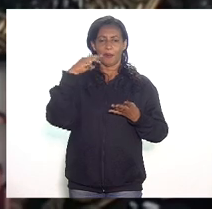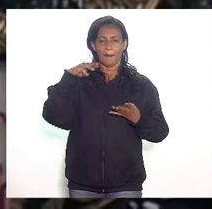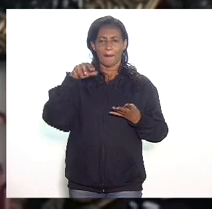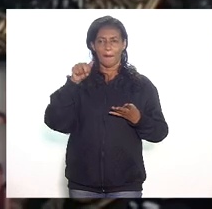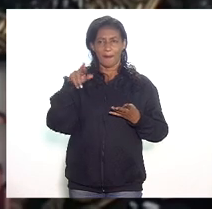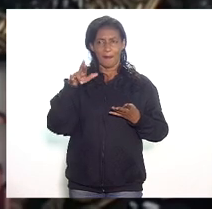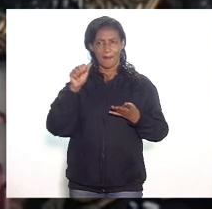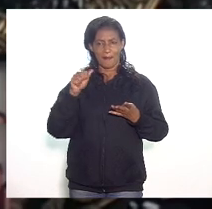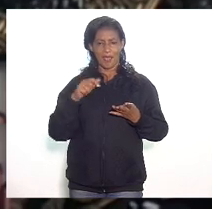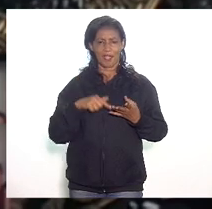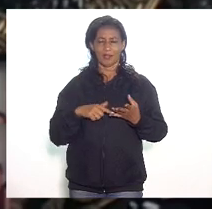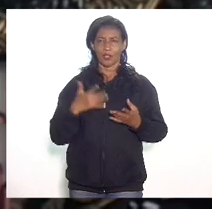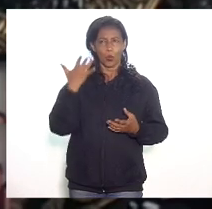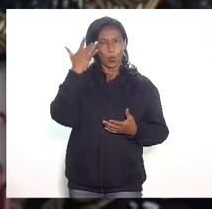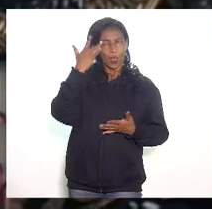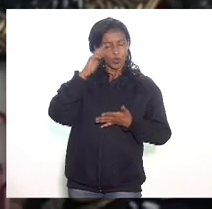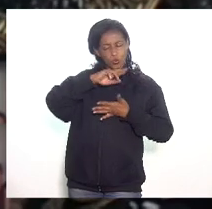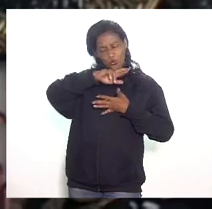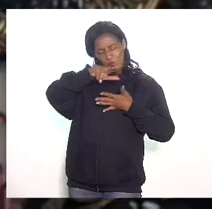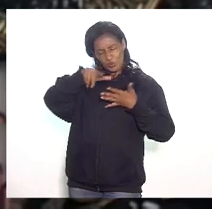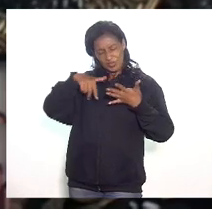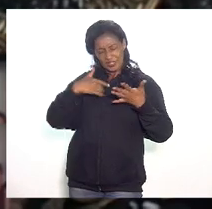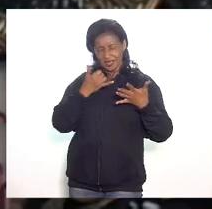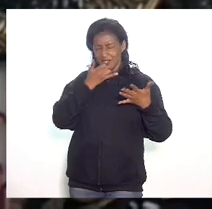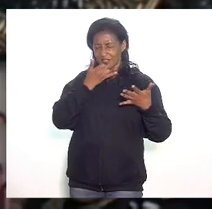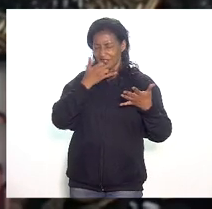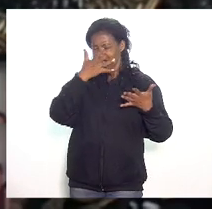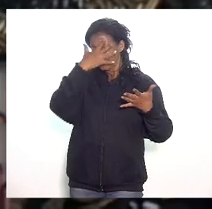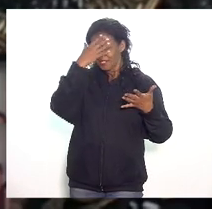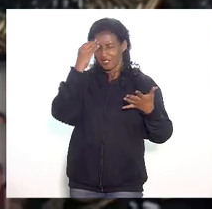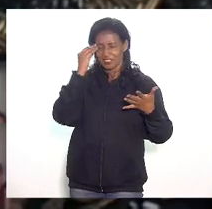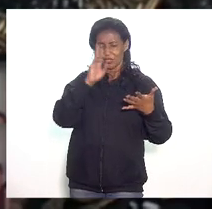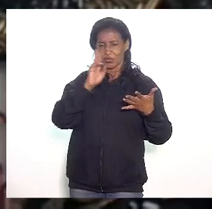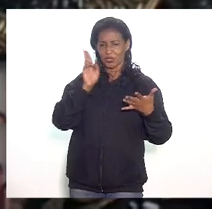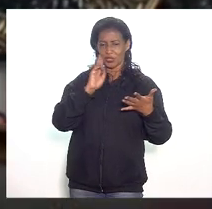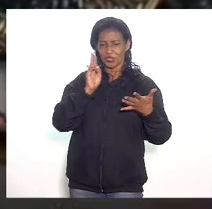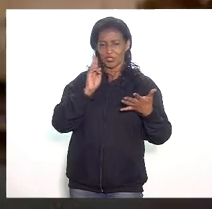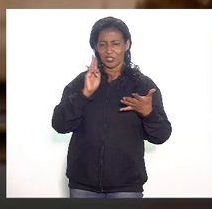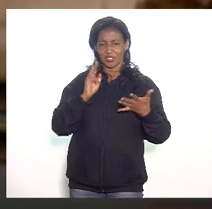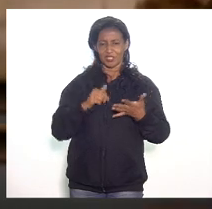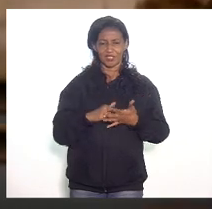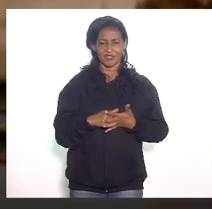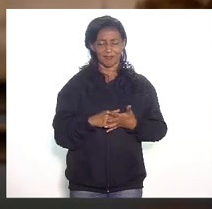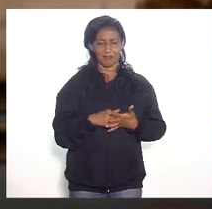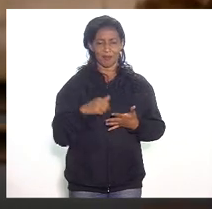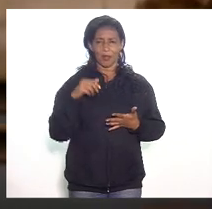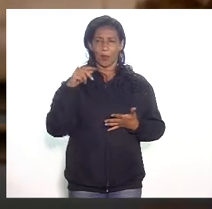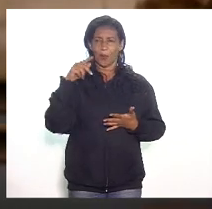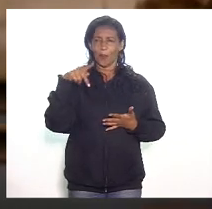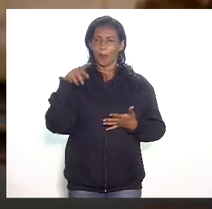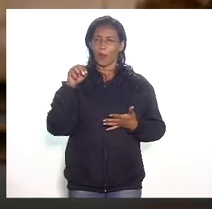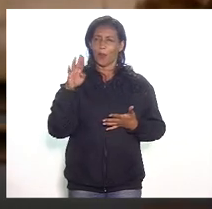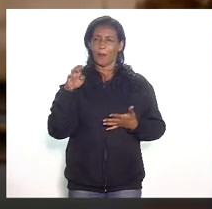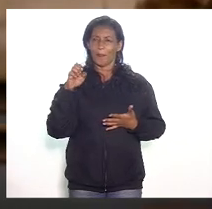Rocha, eu acho que eu não esqueci ninguém, se eu esqueci, por favor. Paul Bell. Paul Bell.